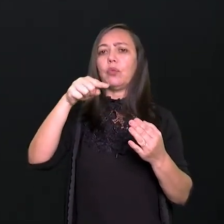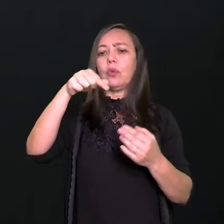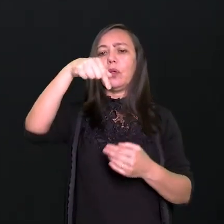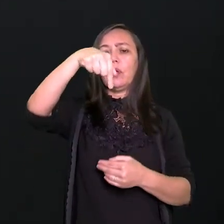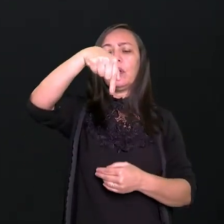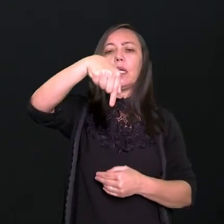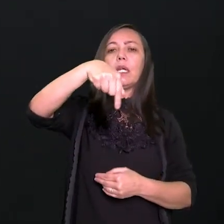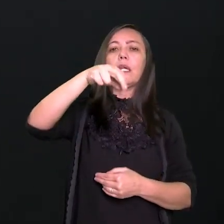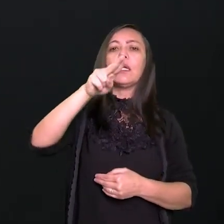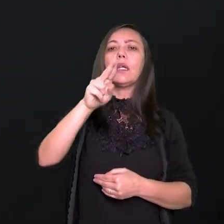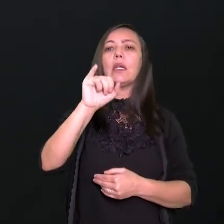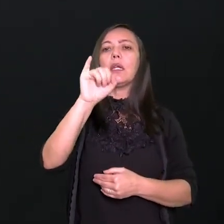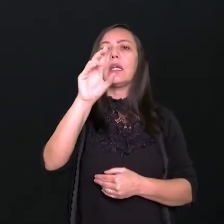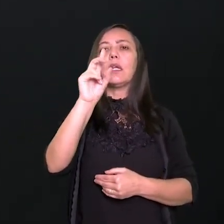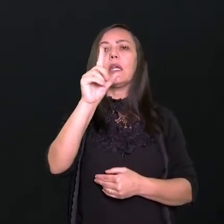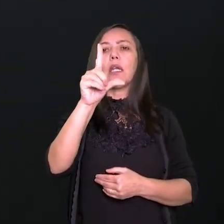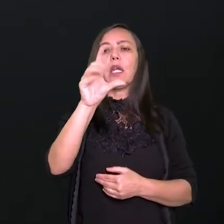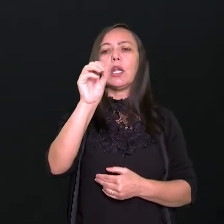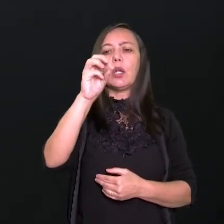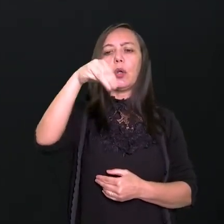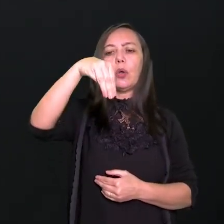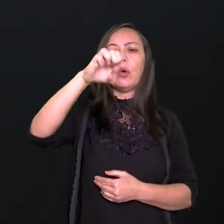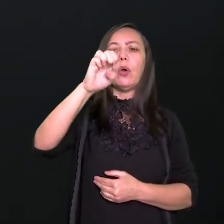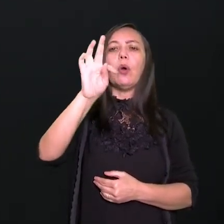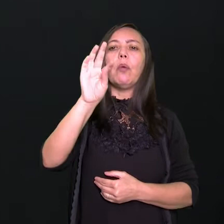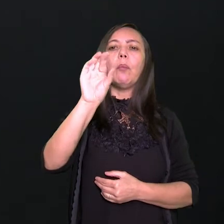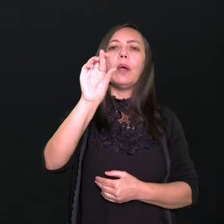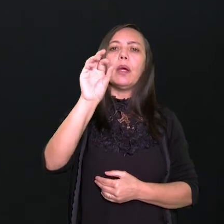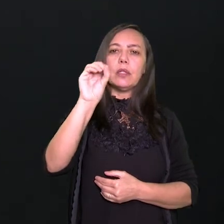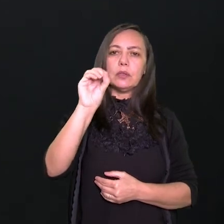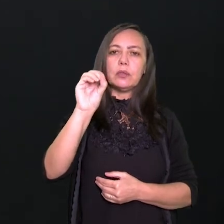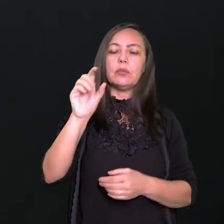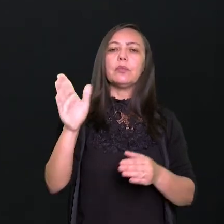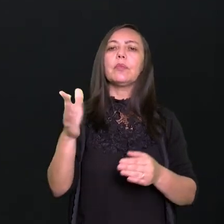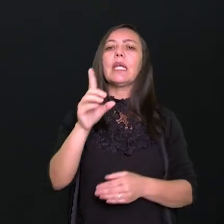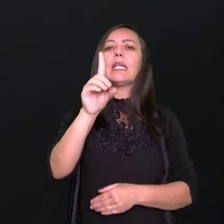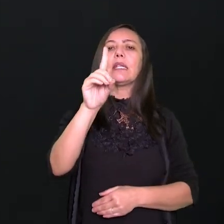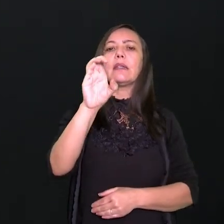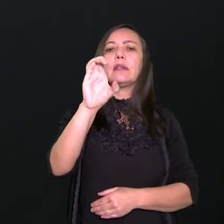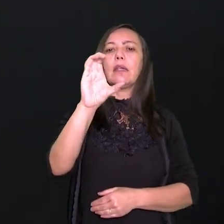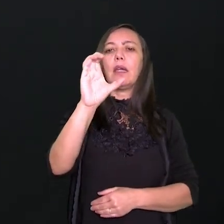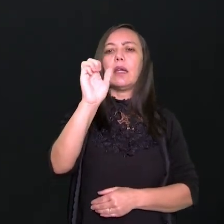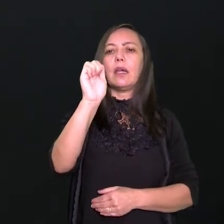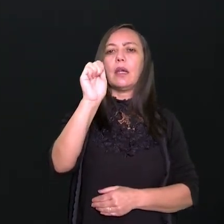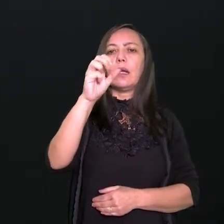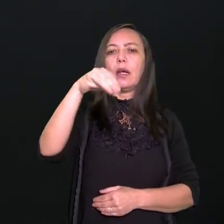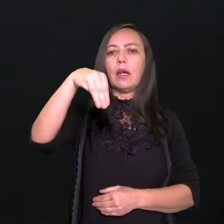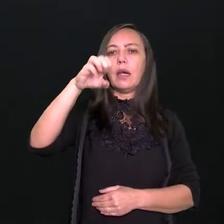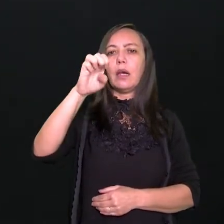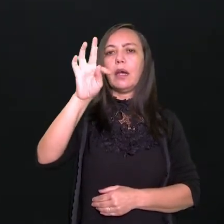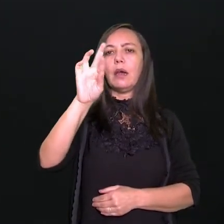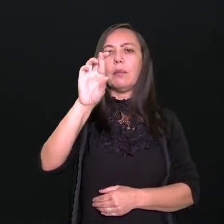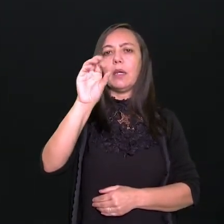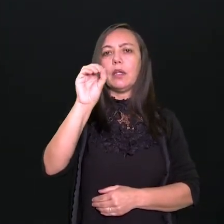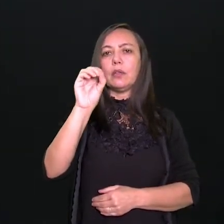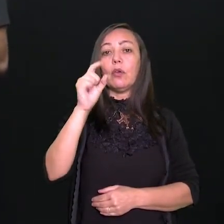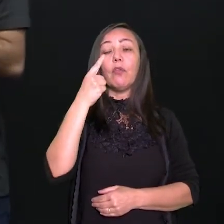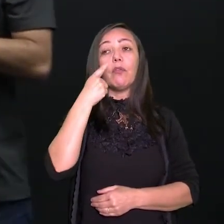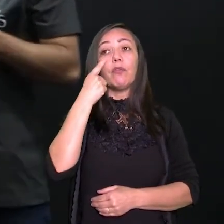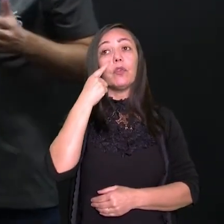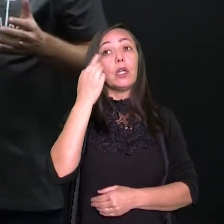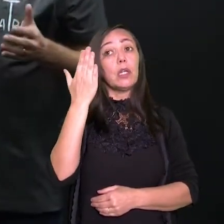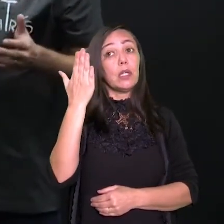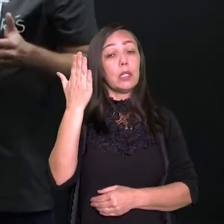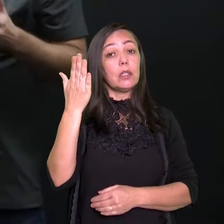é quilômetro. Hectômetro, hectometro. Decâmetro, decammetro. Então, reparem